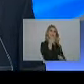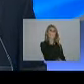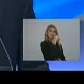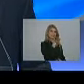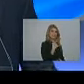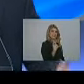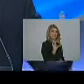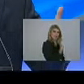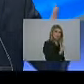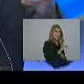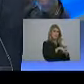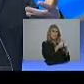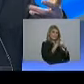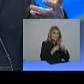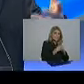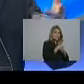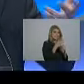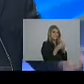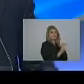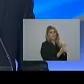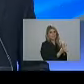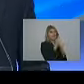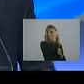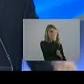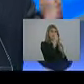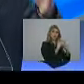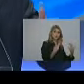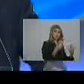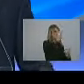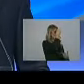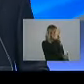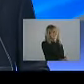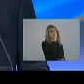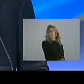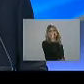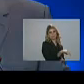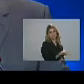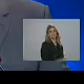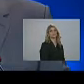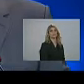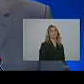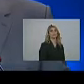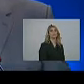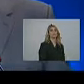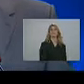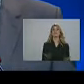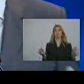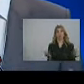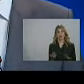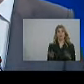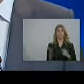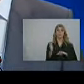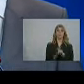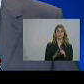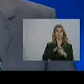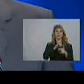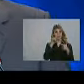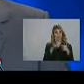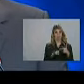mais segura, uma forma preventiva. Portanto, a prefeitura tem um papel fundamental nisso. Ok, então agora vamos à segunda pergunta